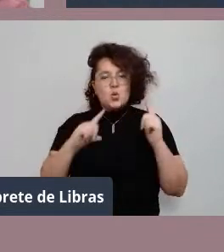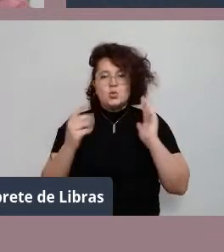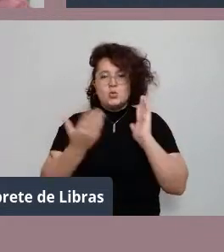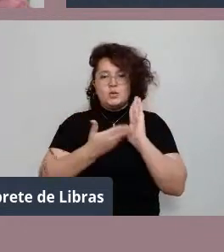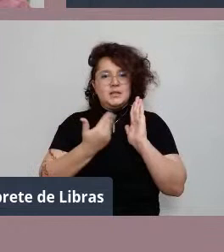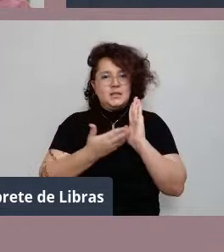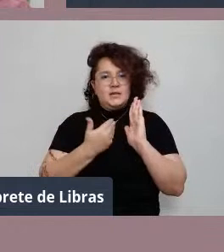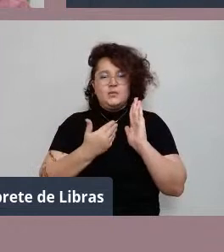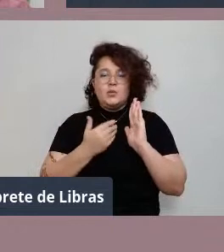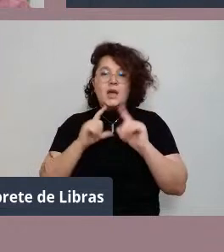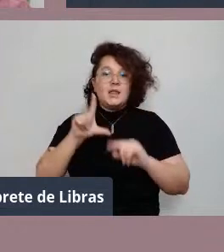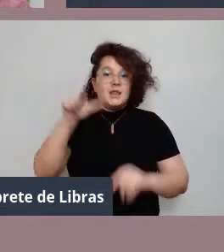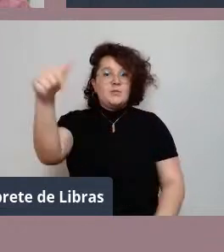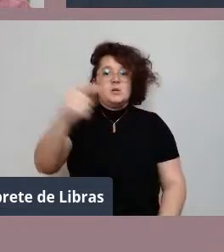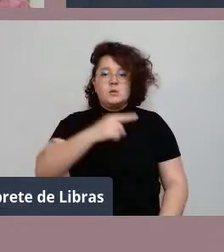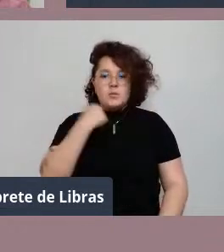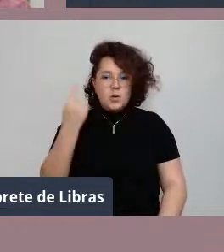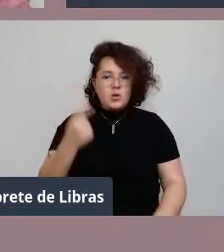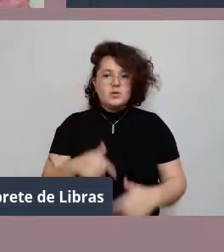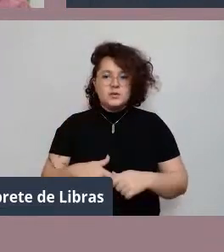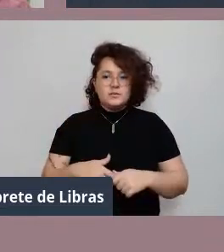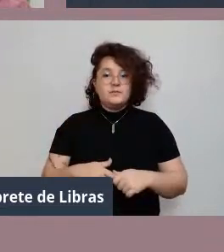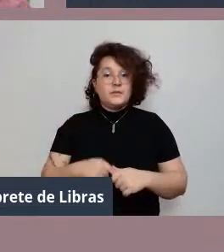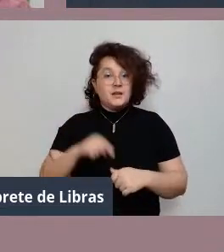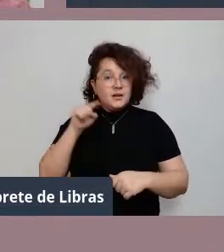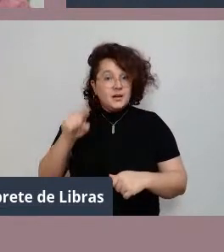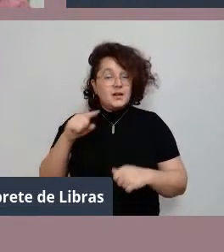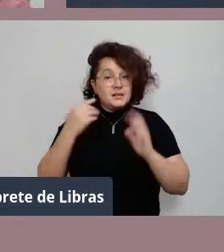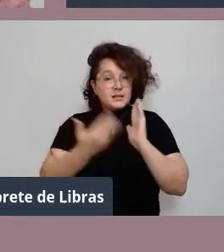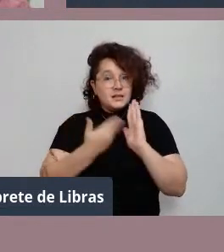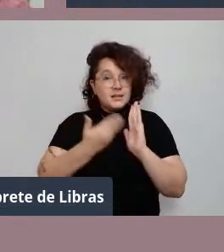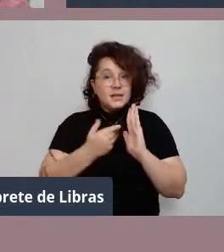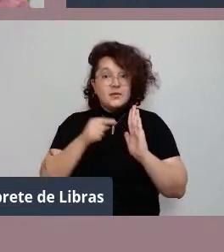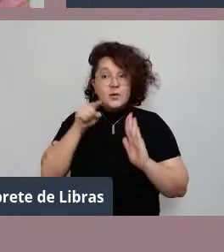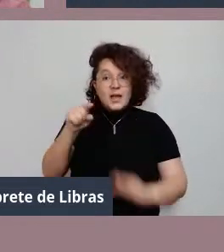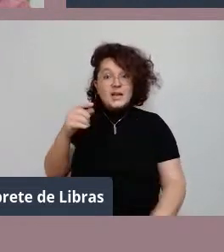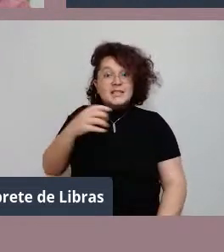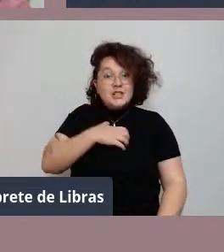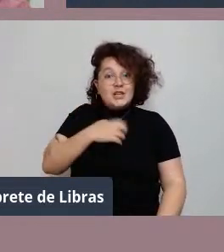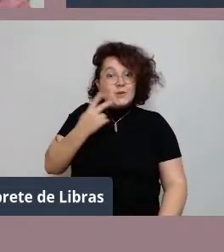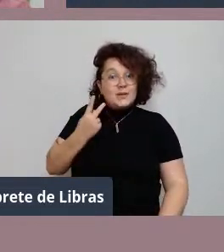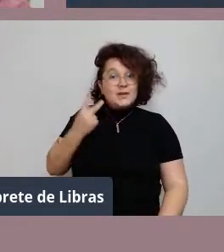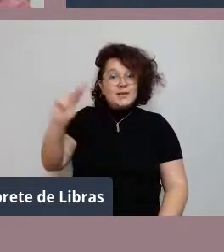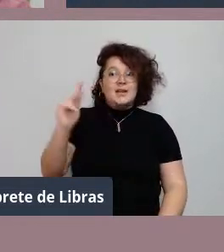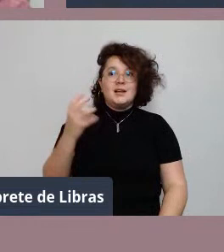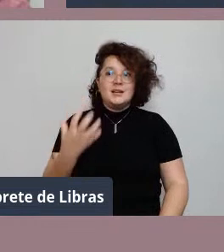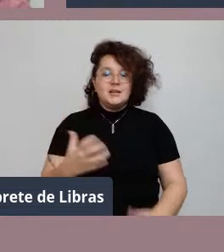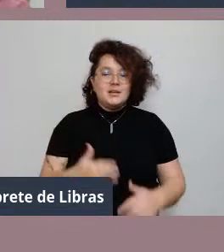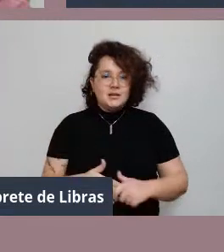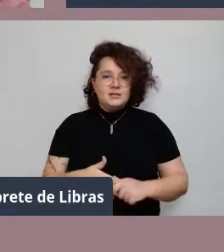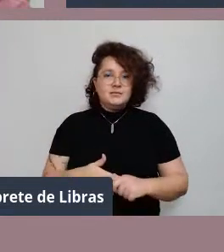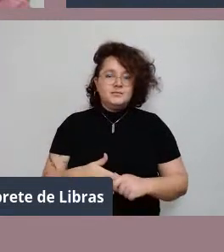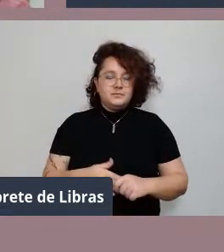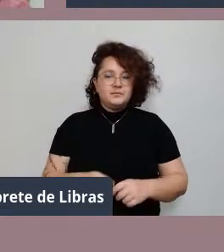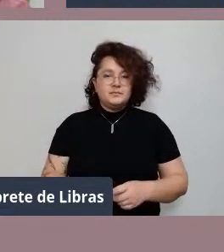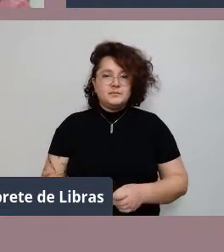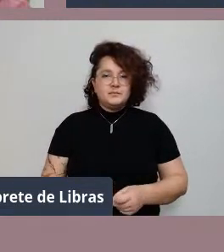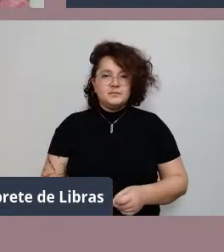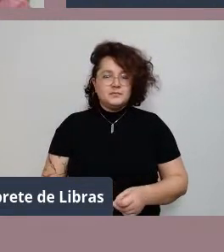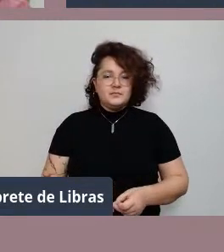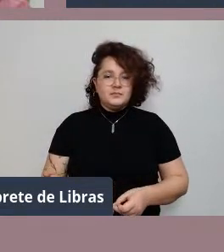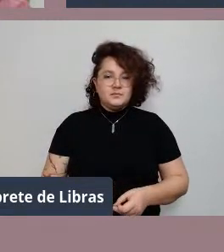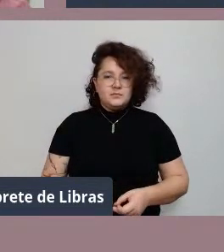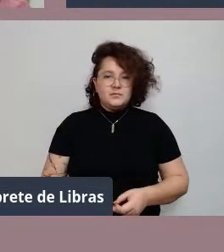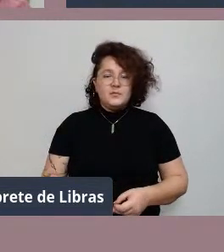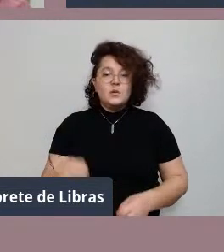Póstumos, né? Então, é um livro que a gente tem o livro, a versão que ela queria, né? Tal como ela montou,